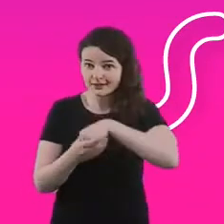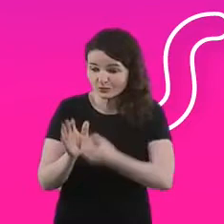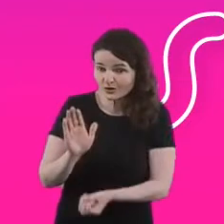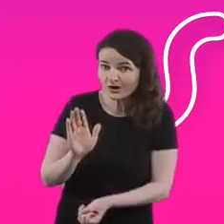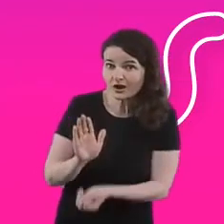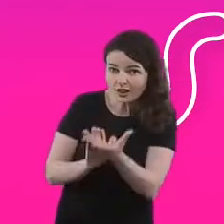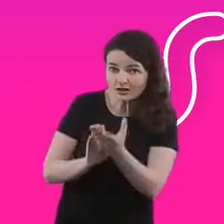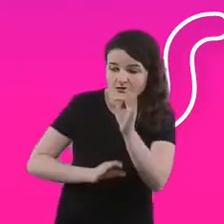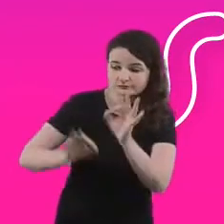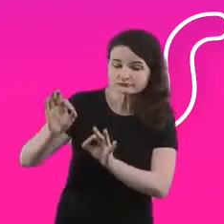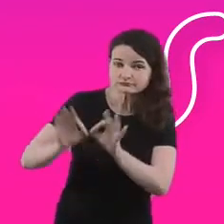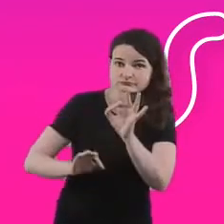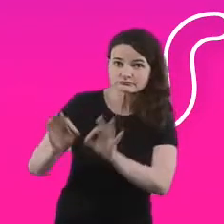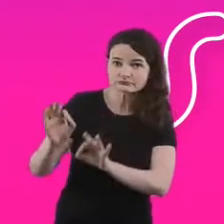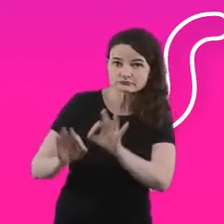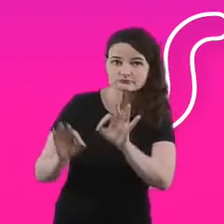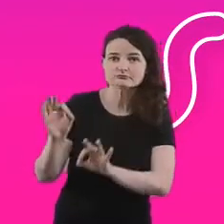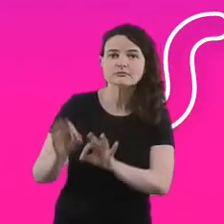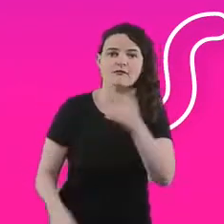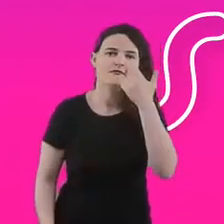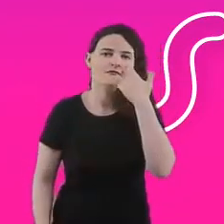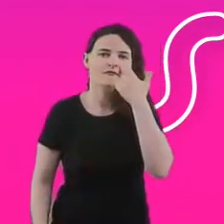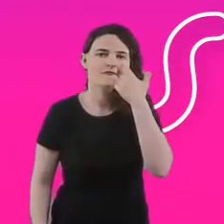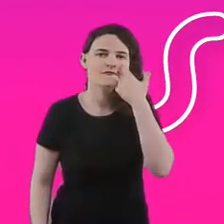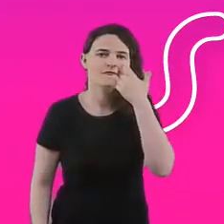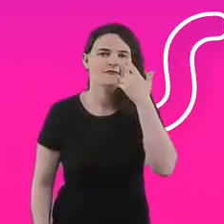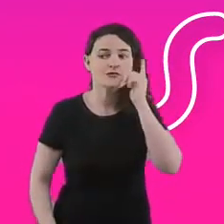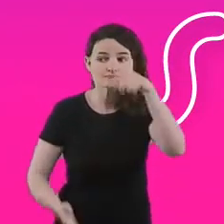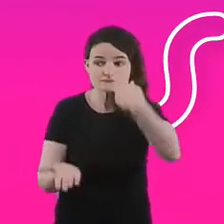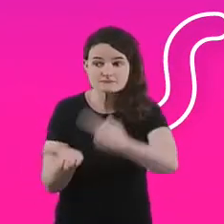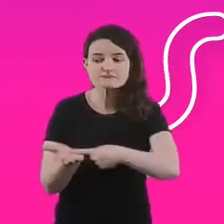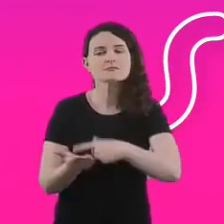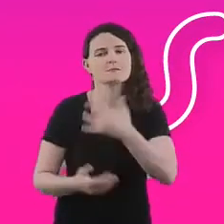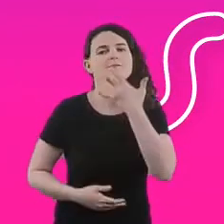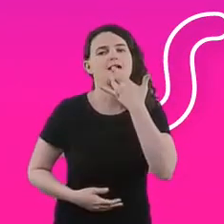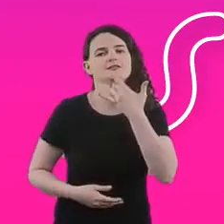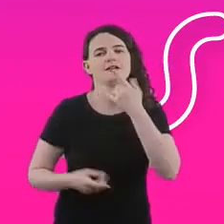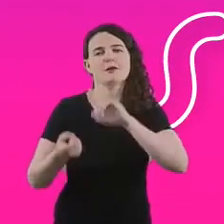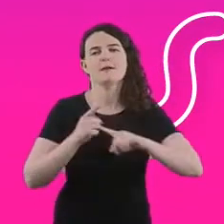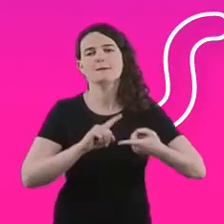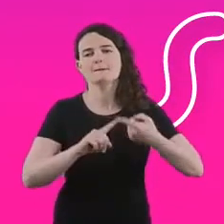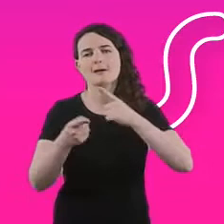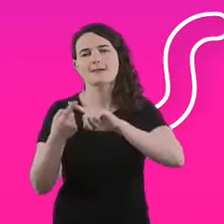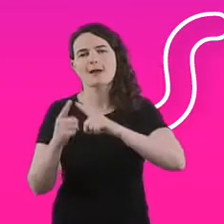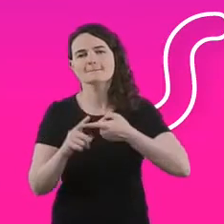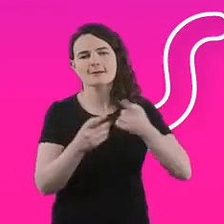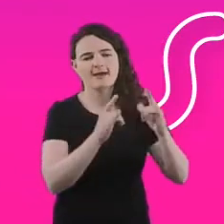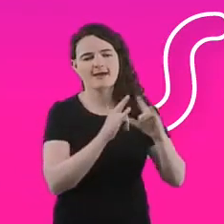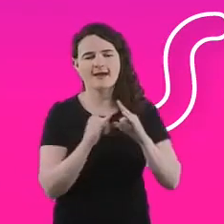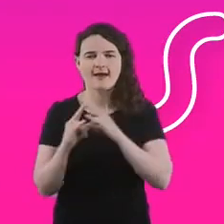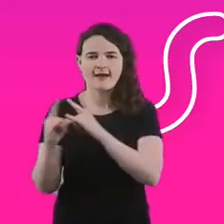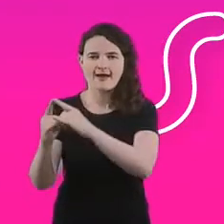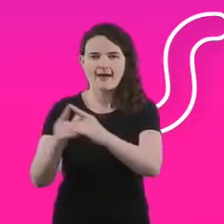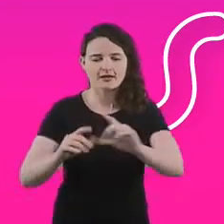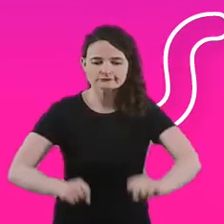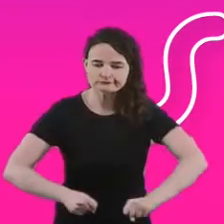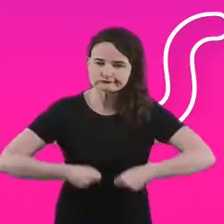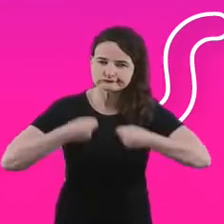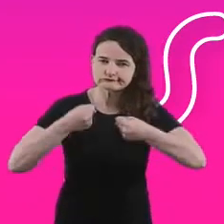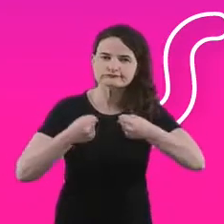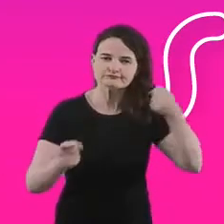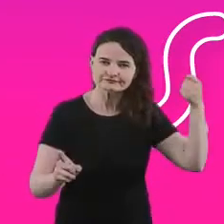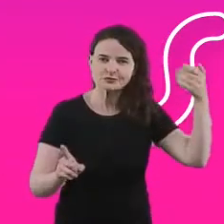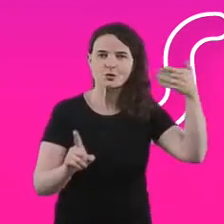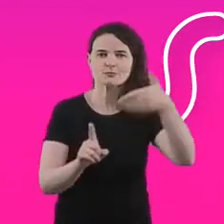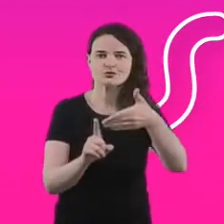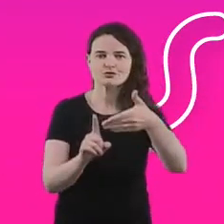elaboração, e que, uma vez definidos, isso ajuda na mobilização dos esforços de diversas organizações em direção a um objetivo comum. Né?